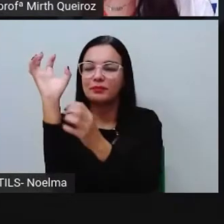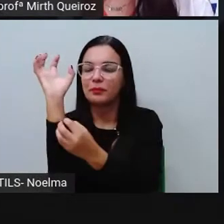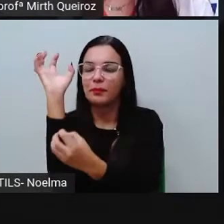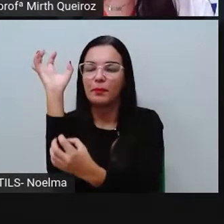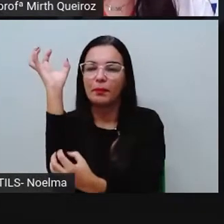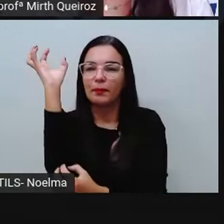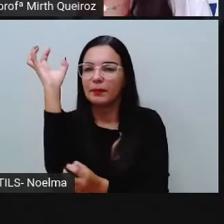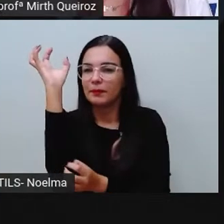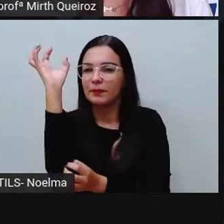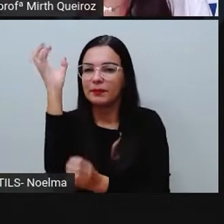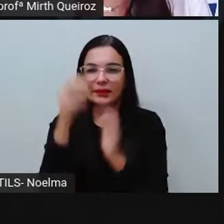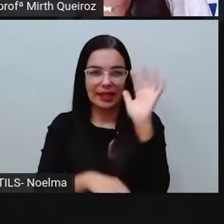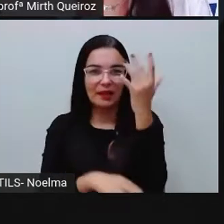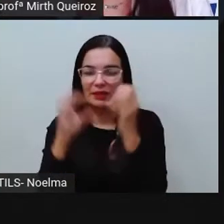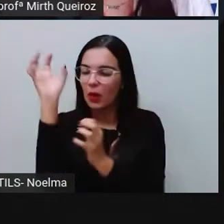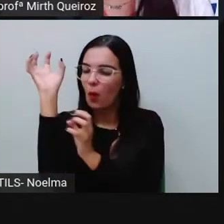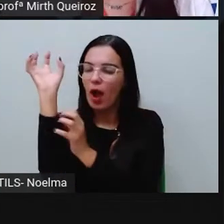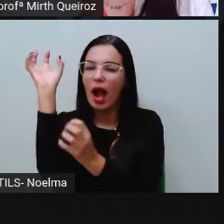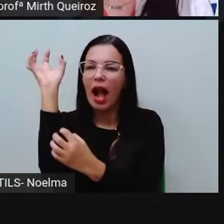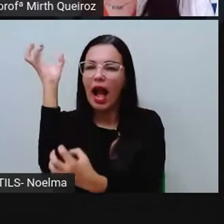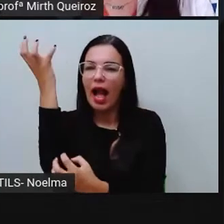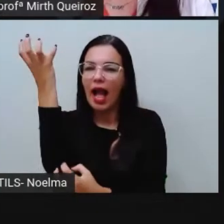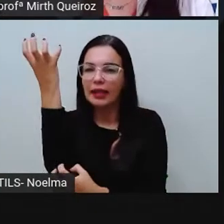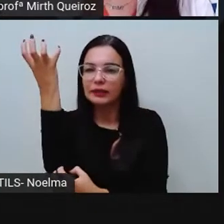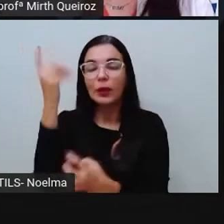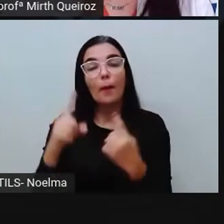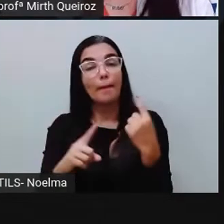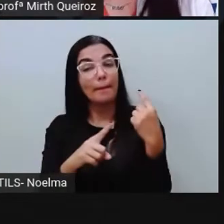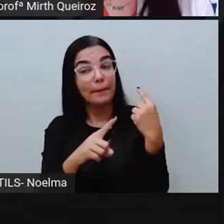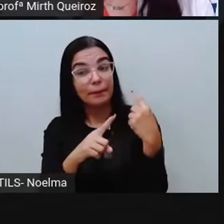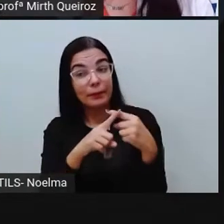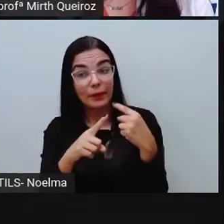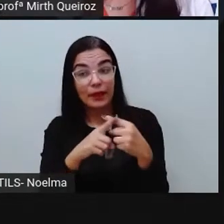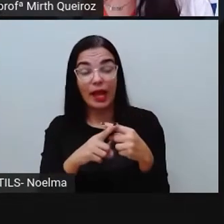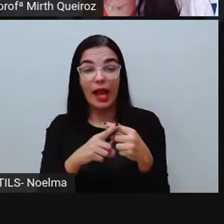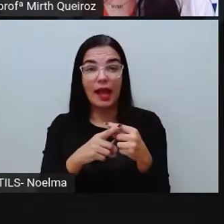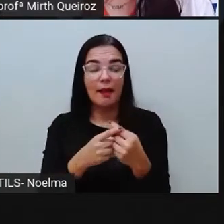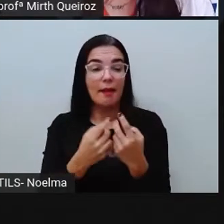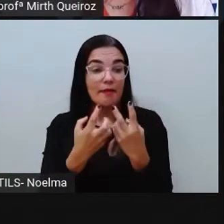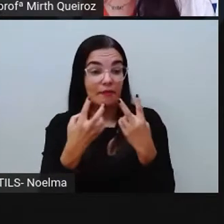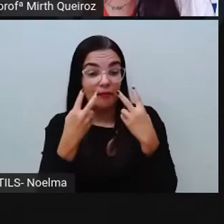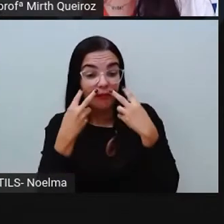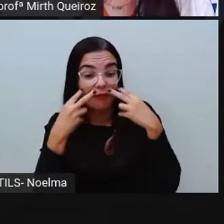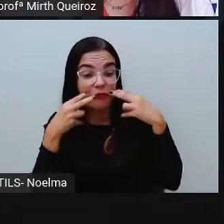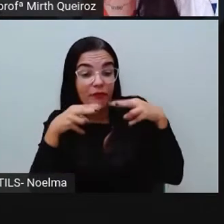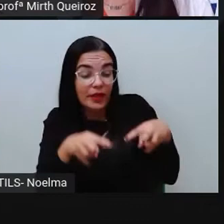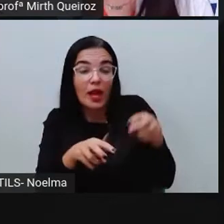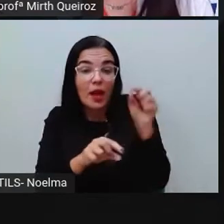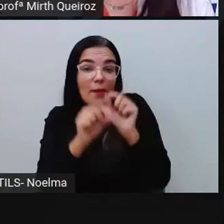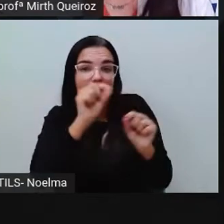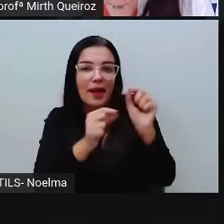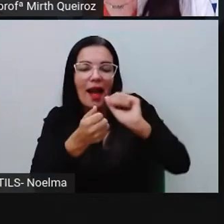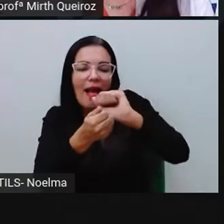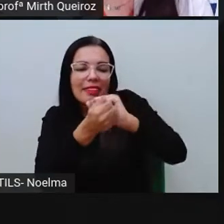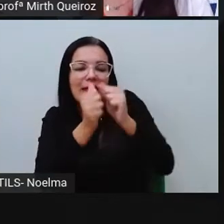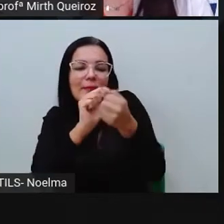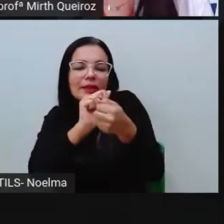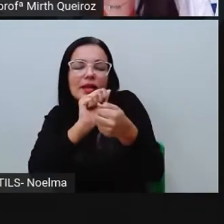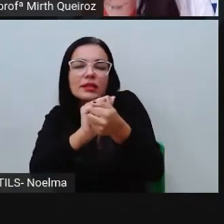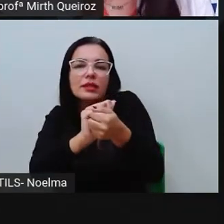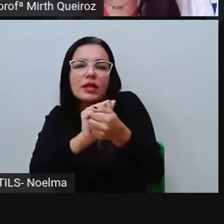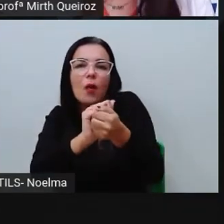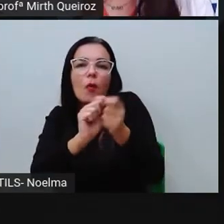cacto representa tão bem, né? O cacto, claramente, dá para a gente observar algumas adaptações dele ao clima,